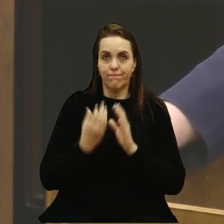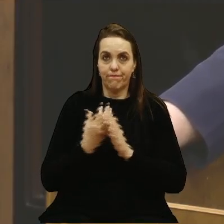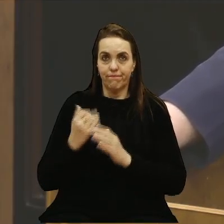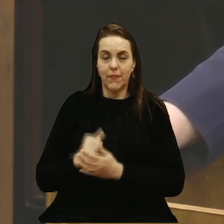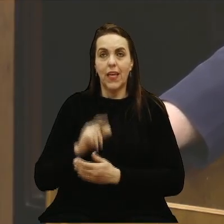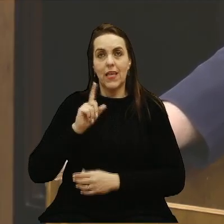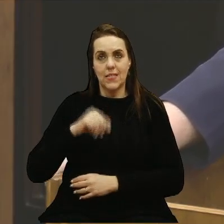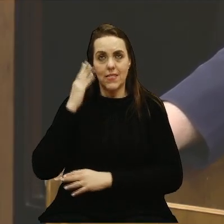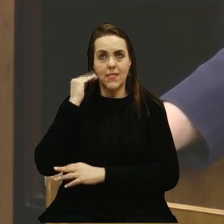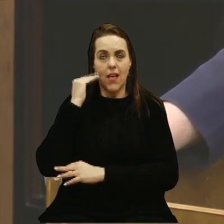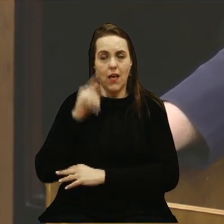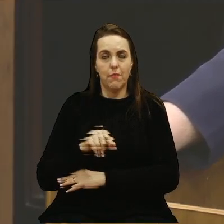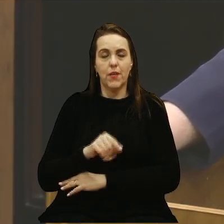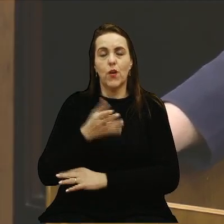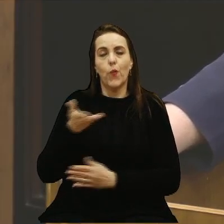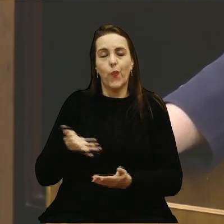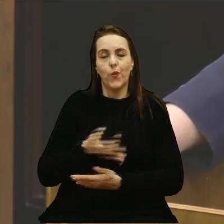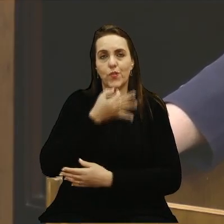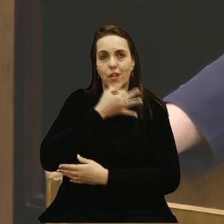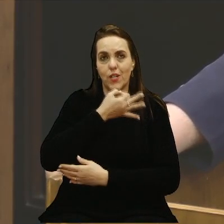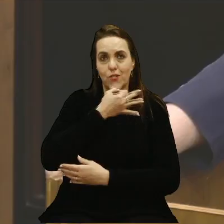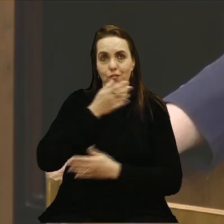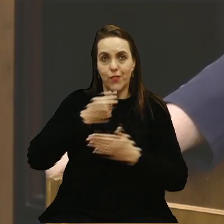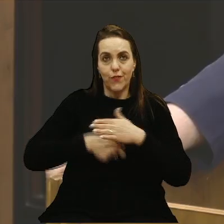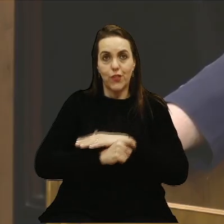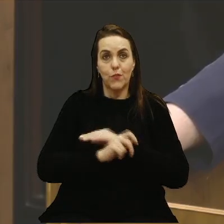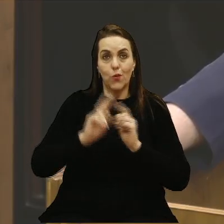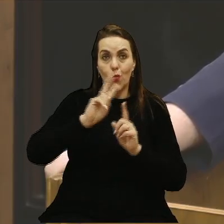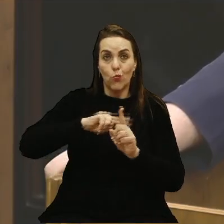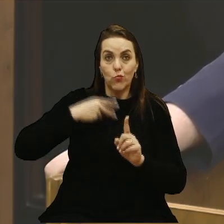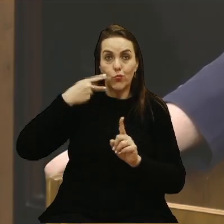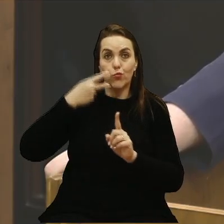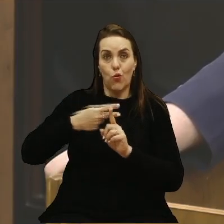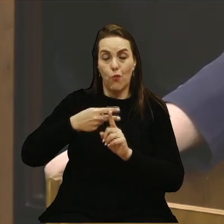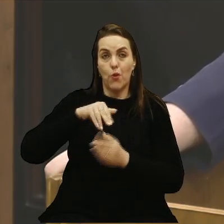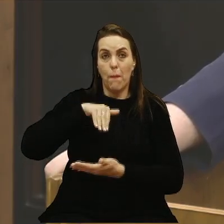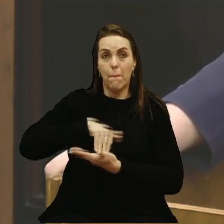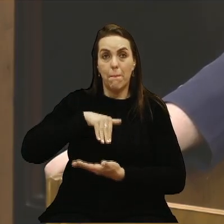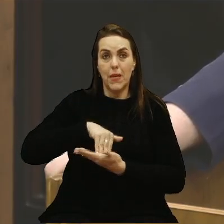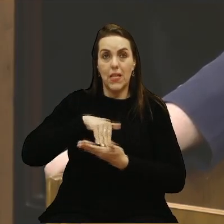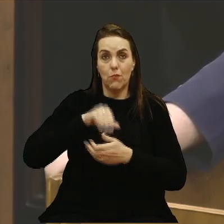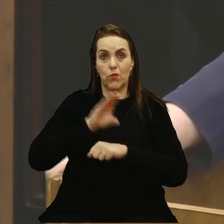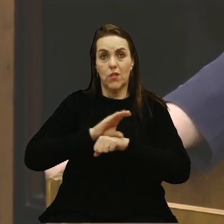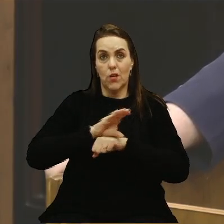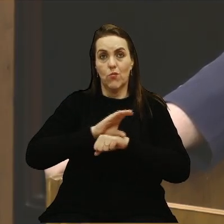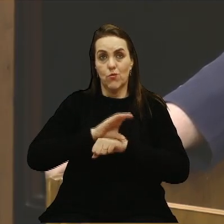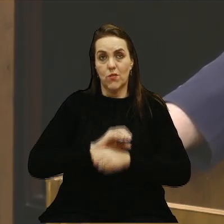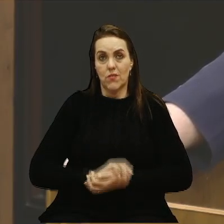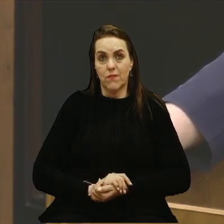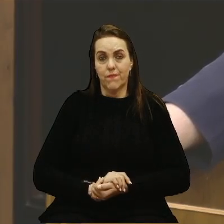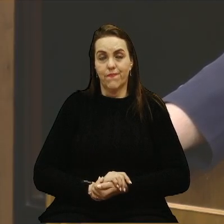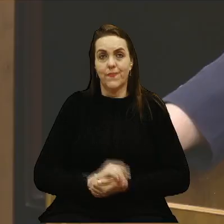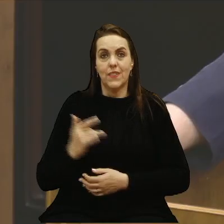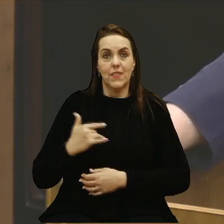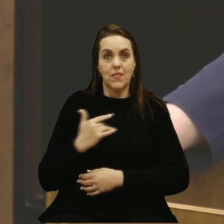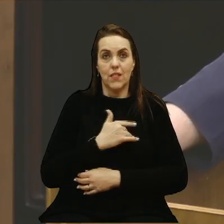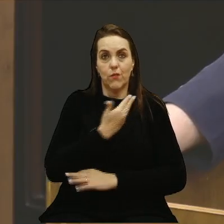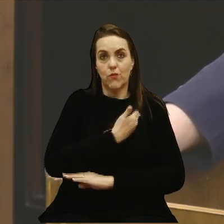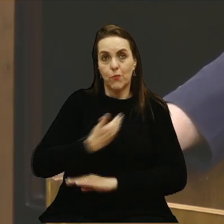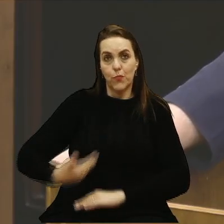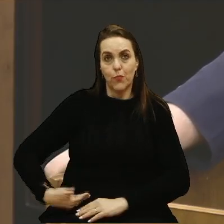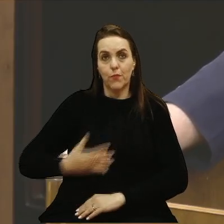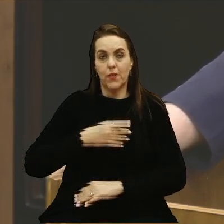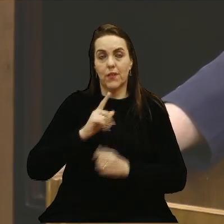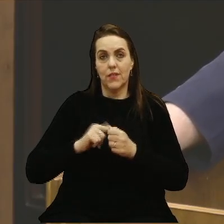Mas hoje Caxias investe praticamente o dobro, né, do mínimo constitucional em saúde pública na nossa cidade.